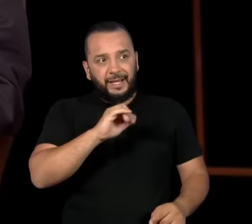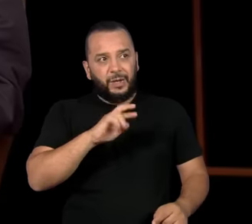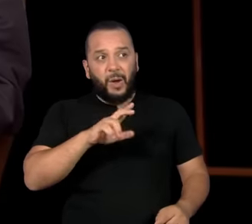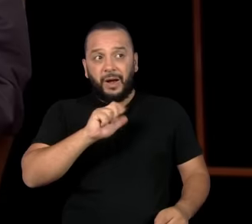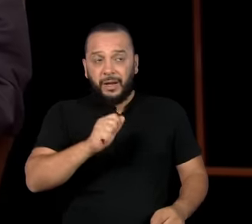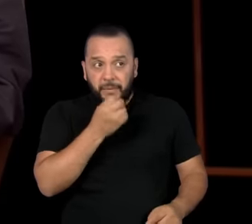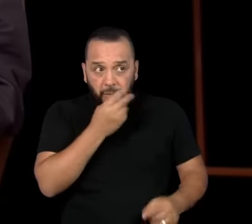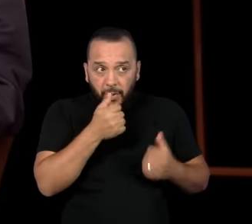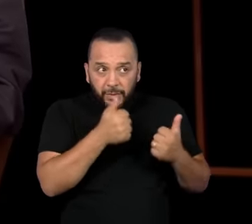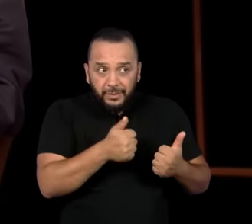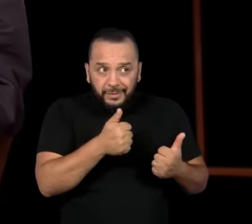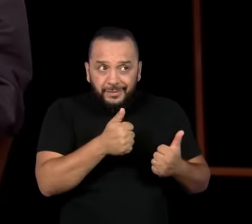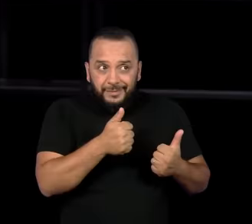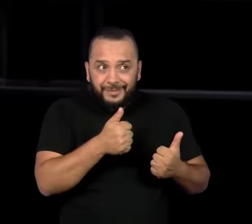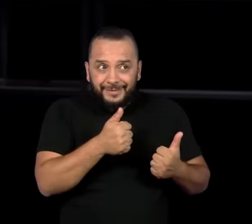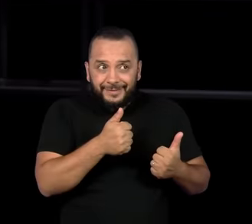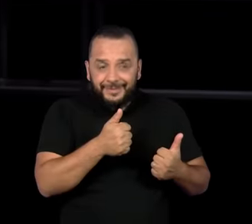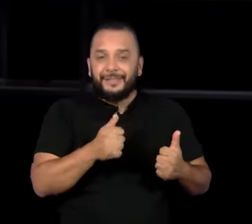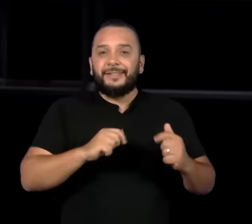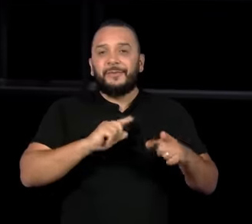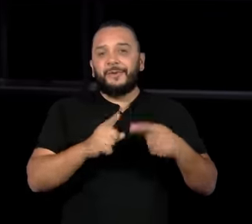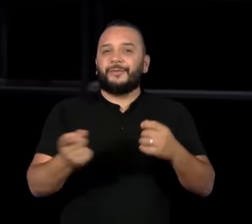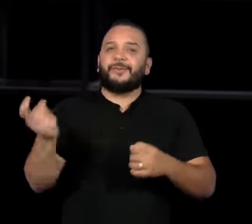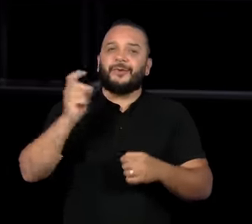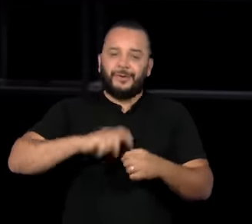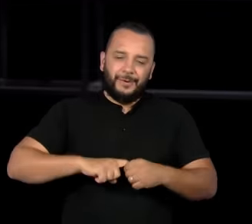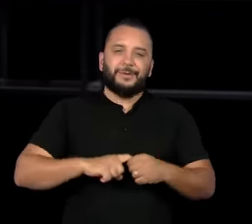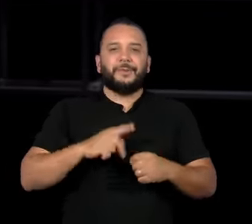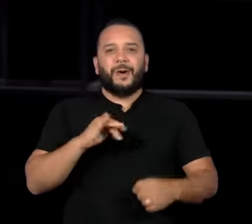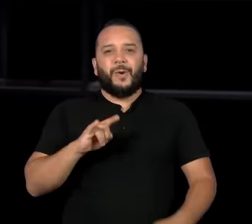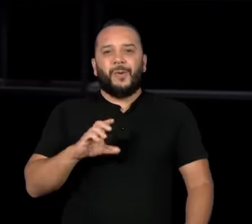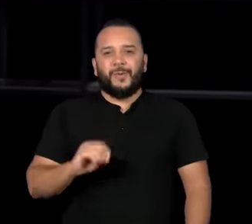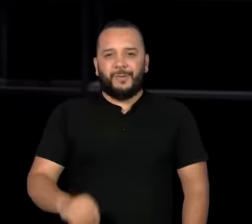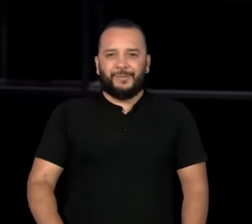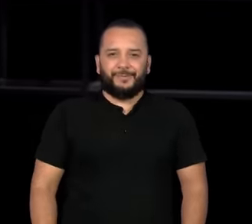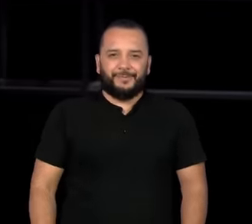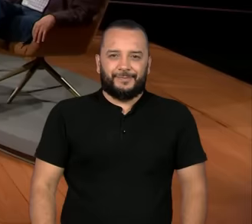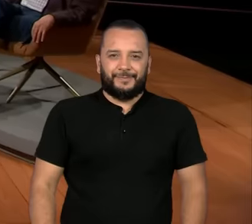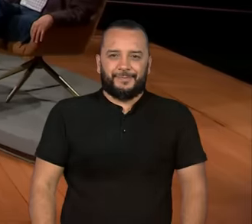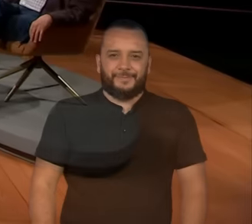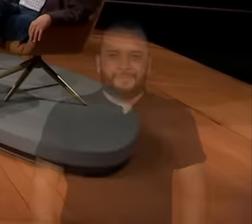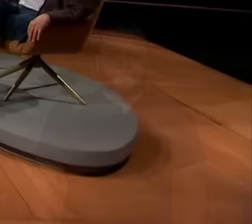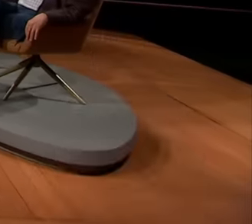ser? A gente volta já com Paulo Figueiredo.